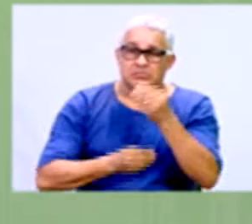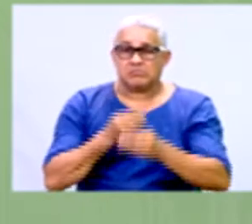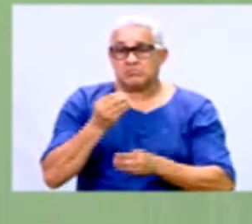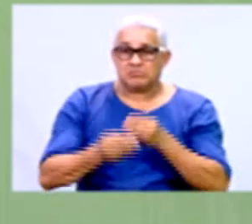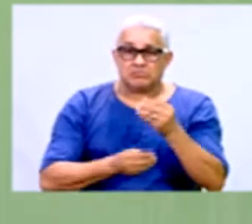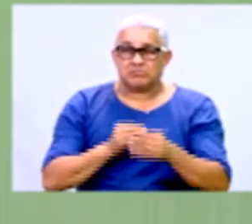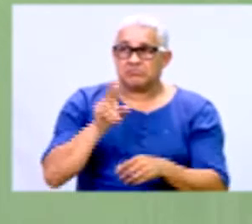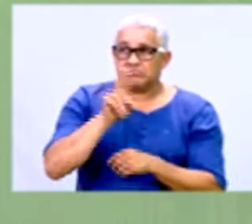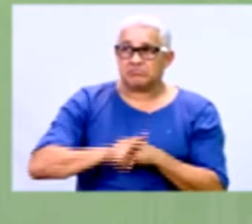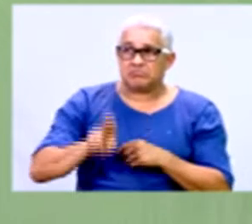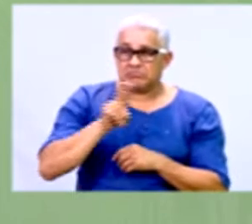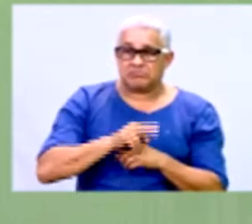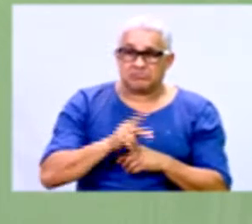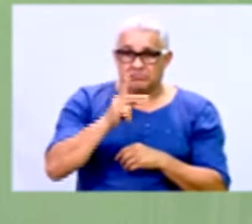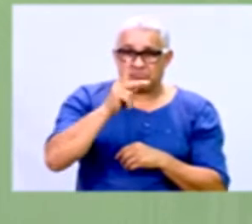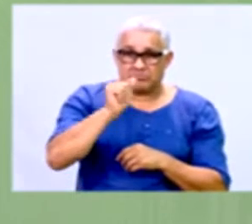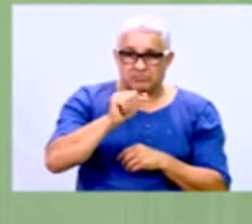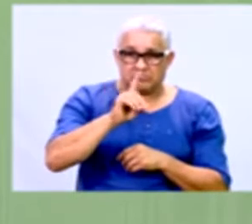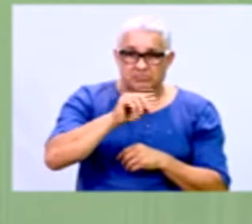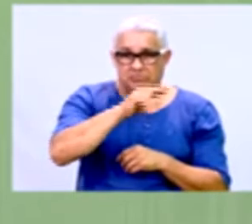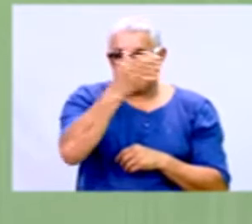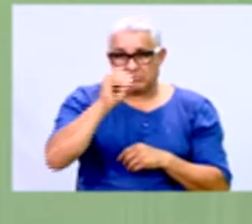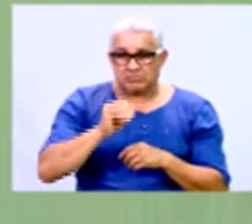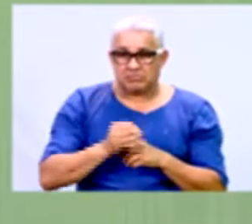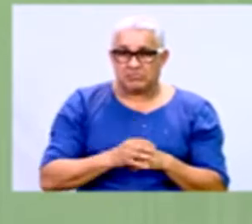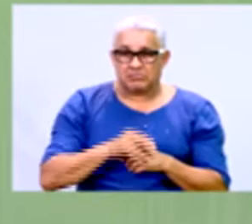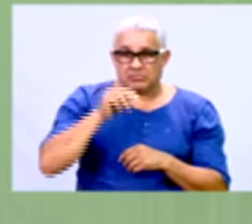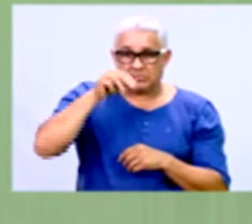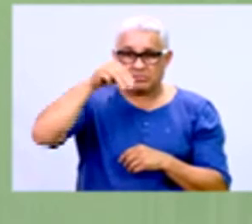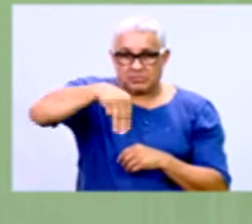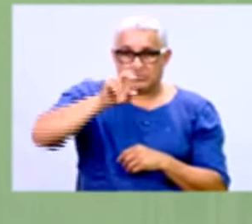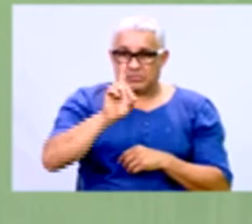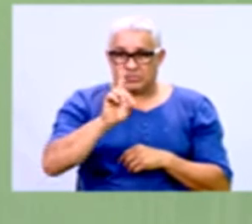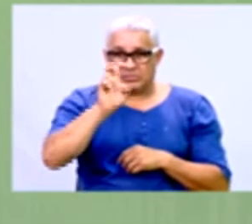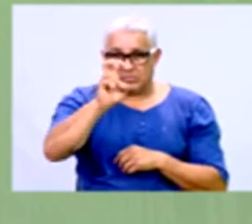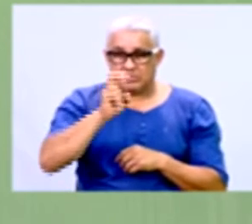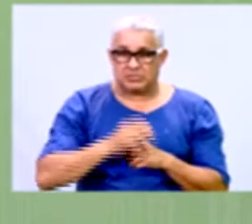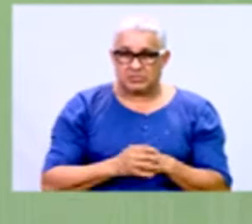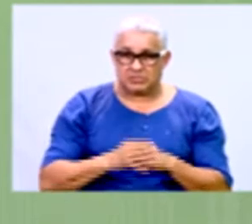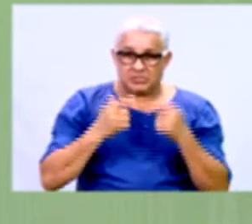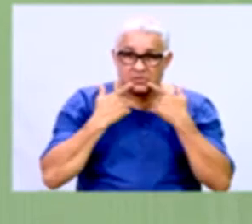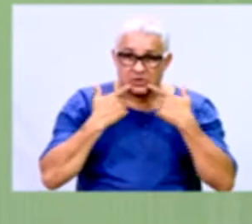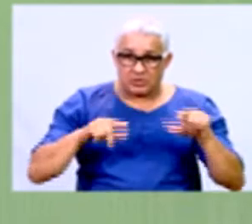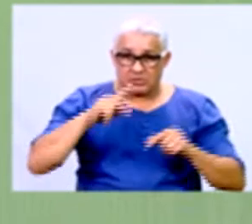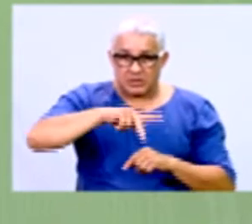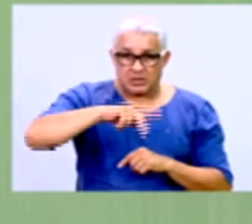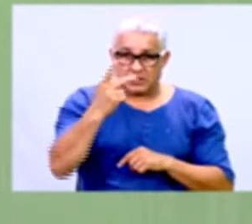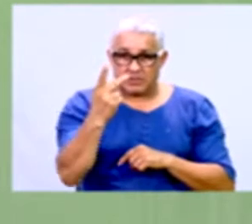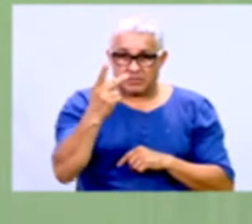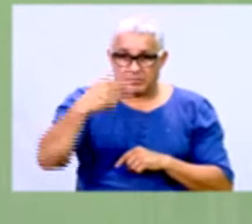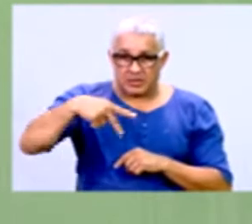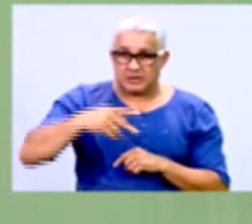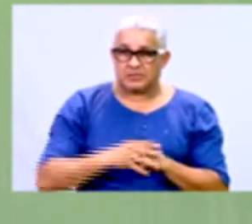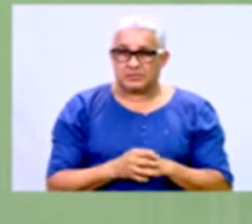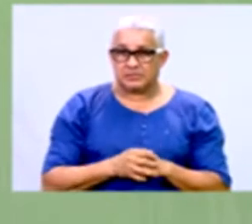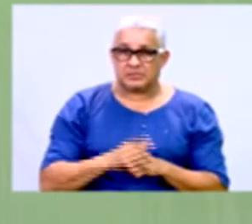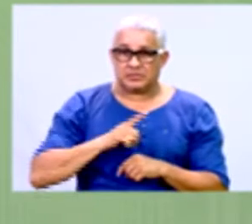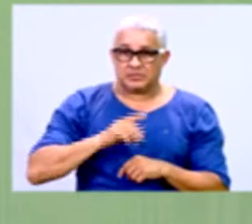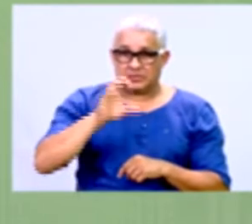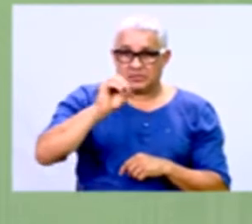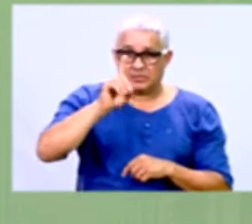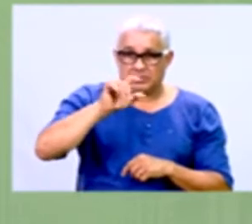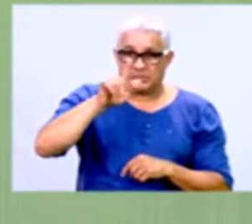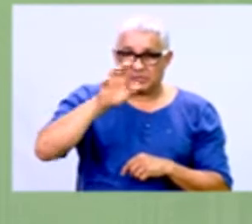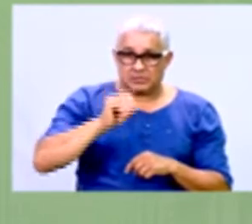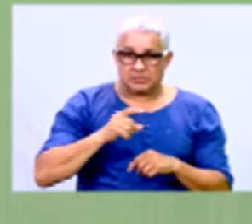a utilização do padrão MD5 na linguagem PHP. Né? Então aqui nós temos um código em que nós